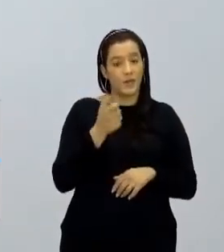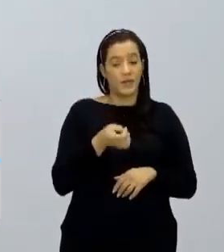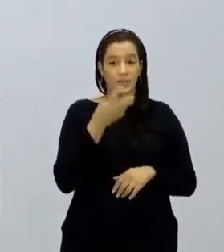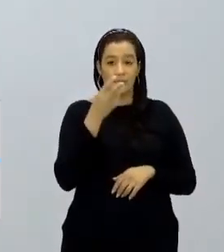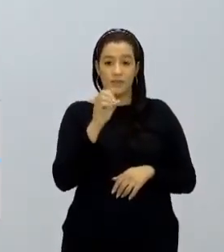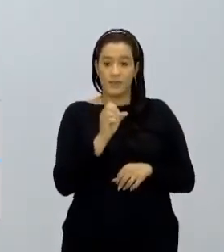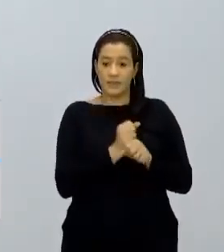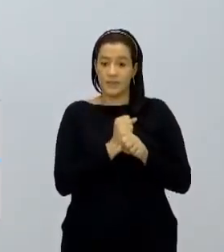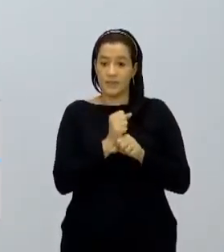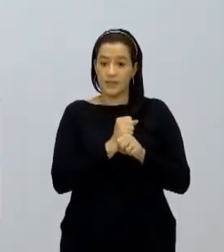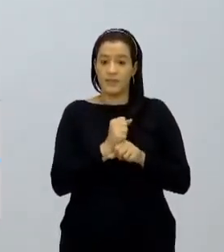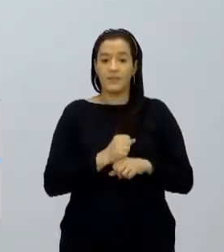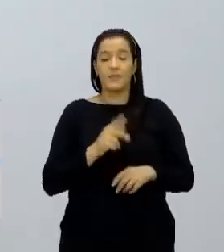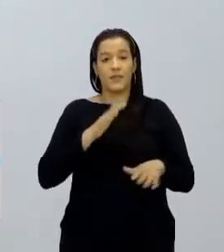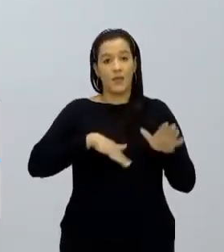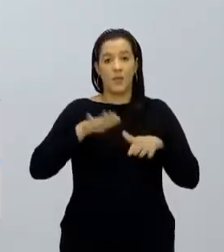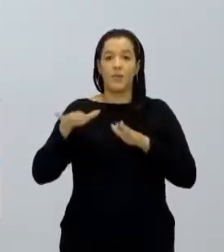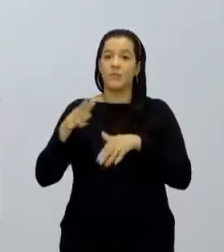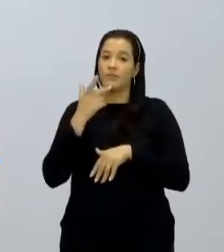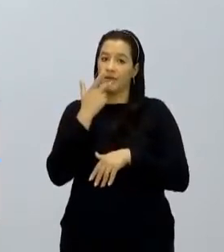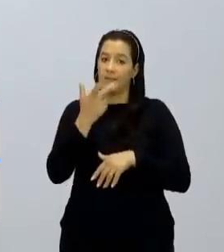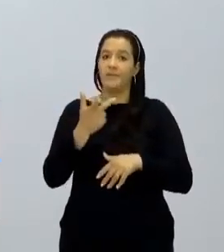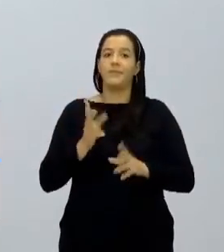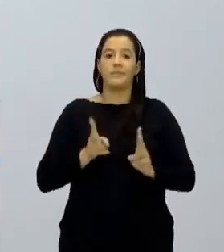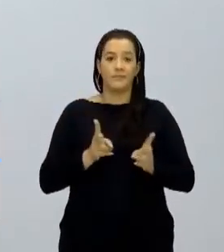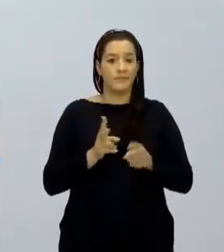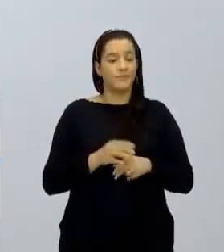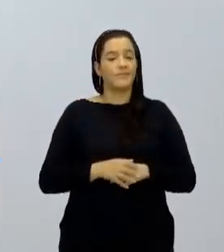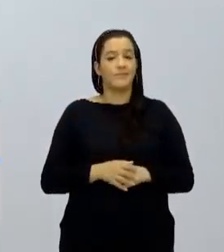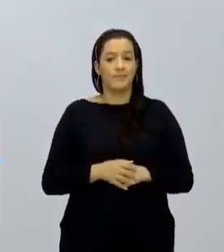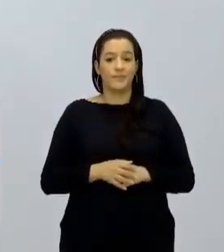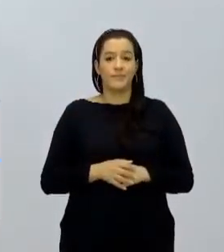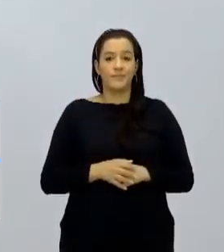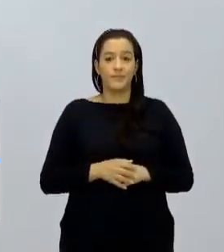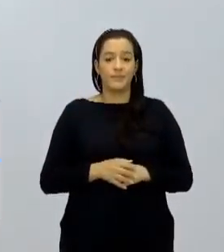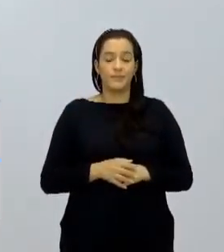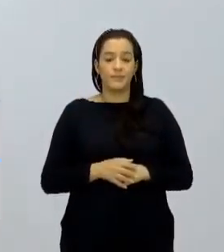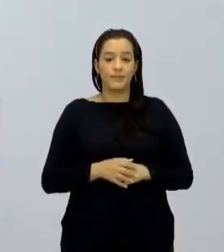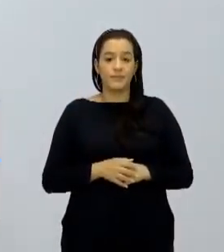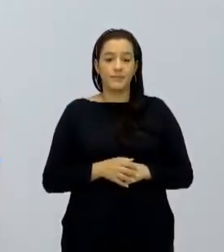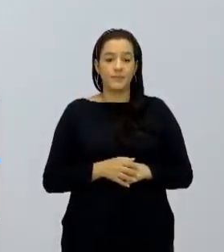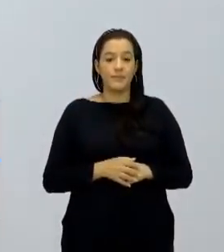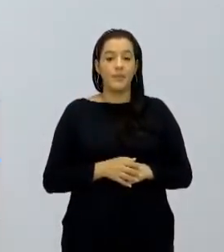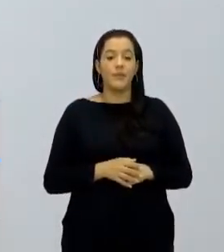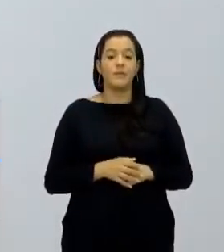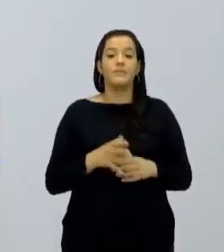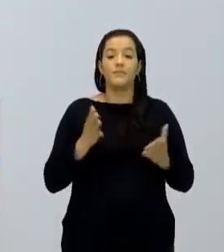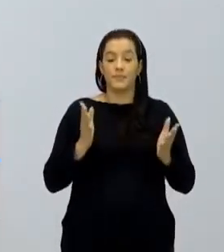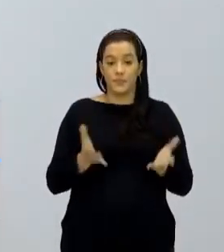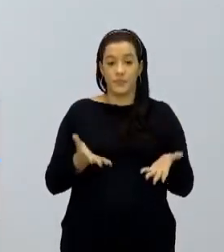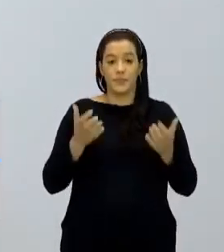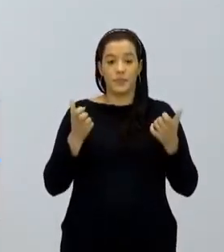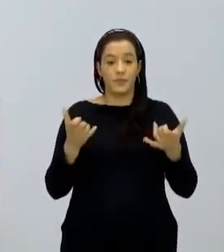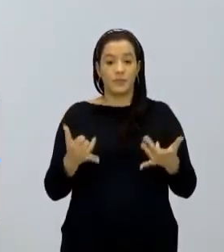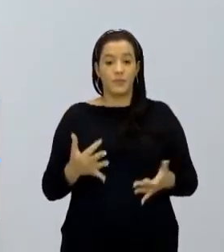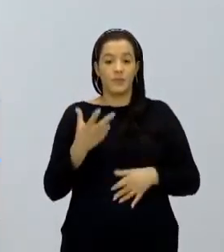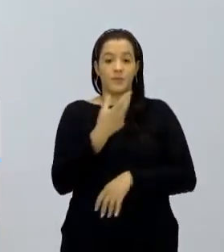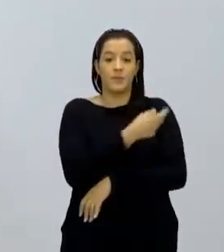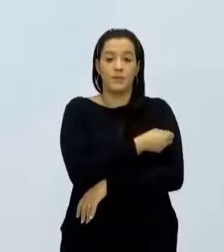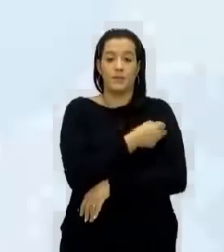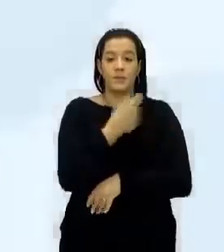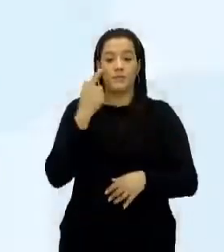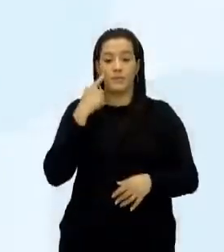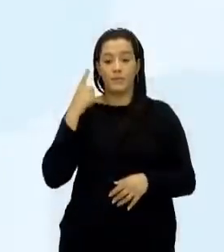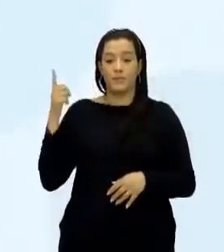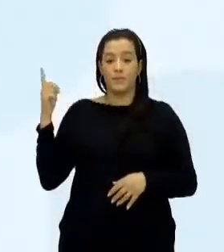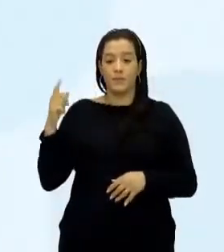gente falando sobre isso. Bom, muito bem. Então, falamos o que é uma vacina, certo? Ó, olha que